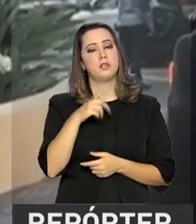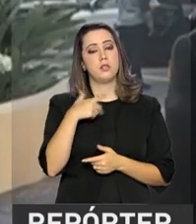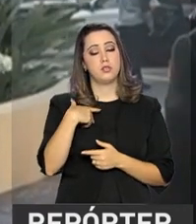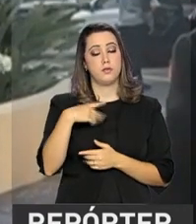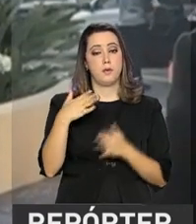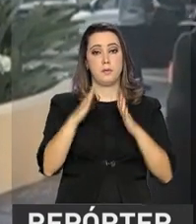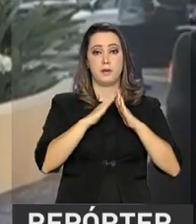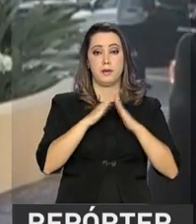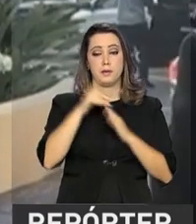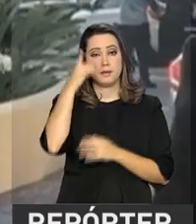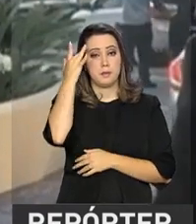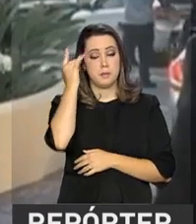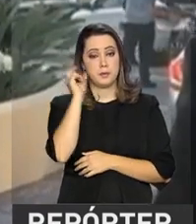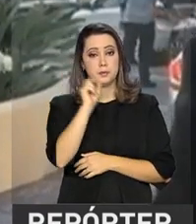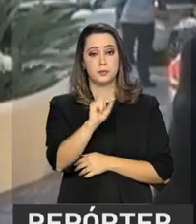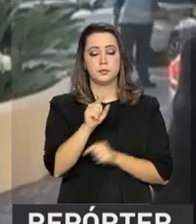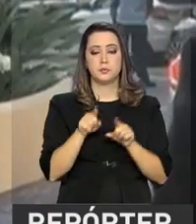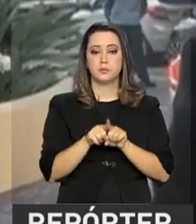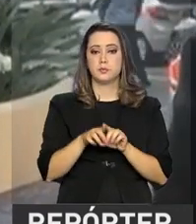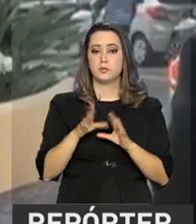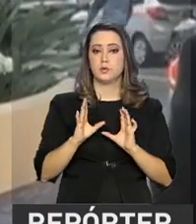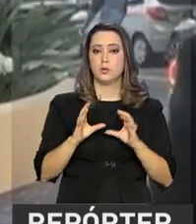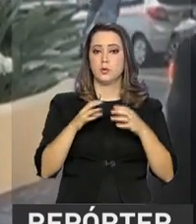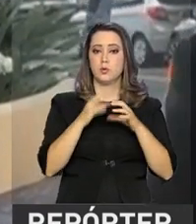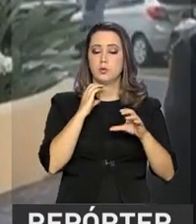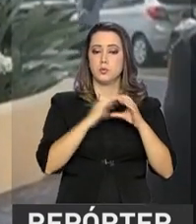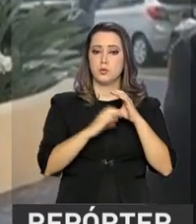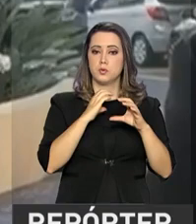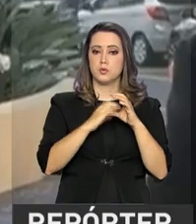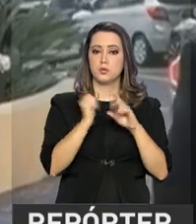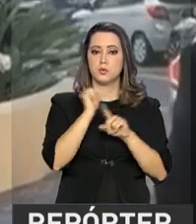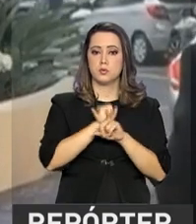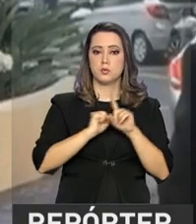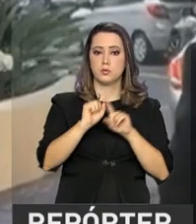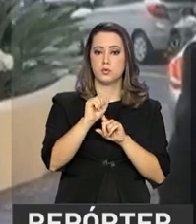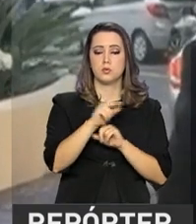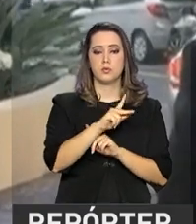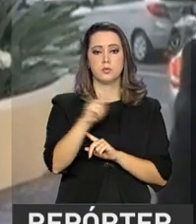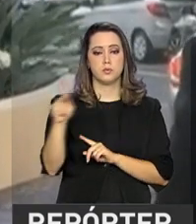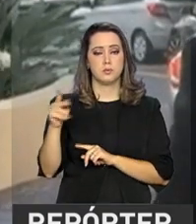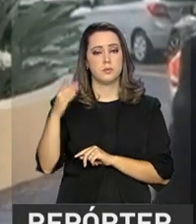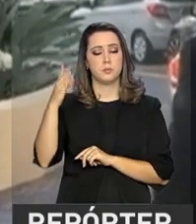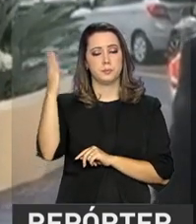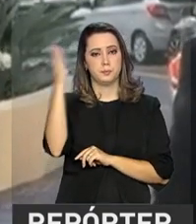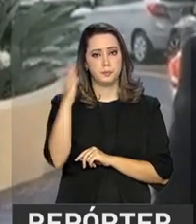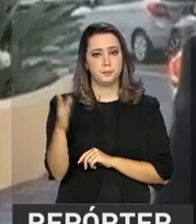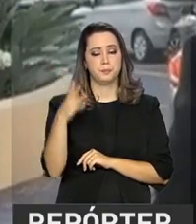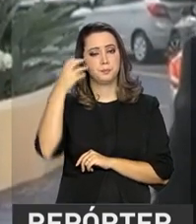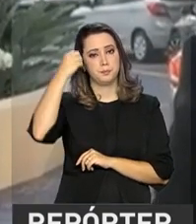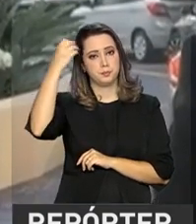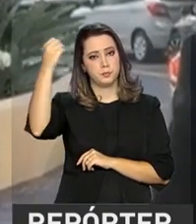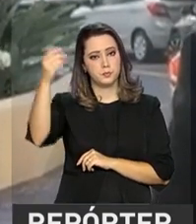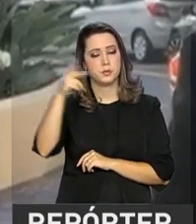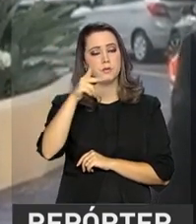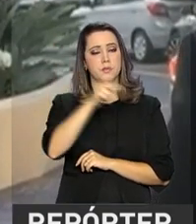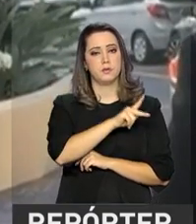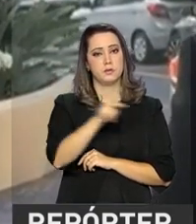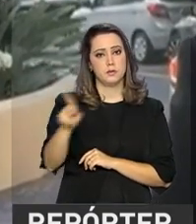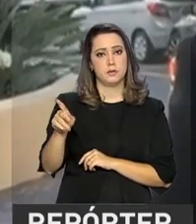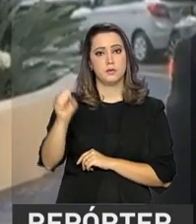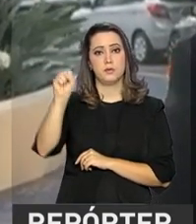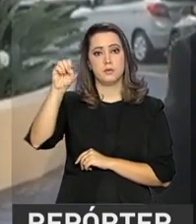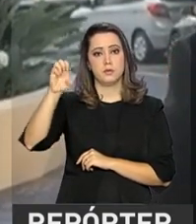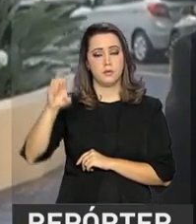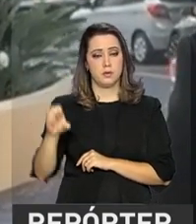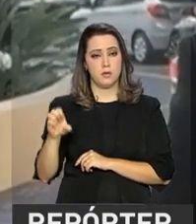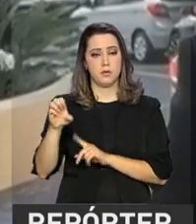amanhã de acordo com a secretaria especial de comunicação social da presidência da república a viagem do presidente michel temer ao sudeste